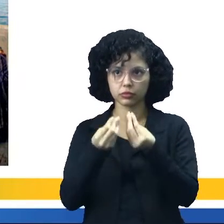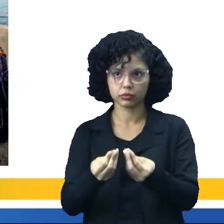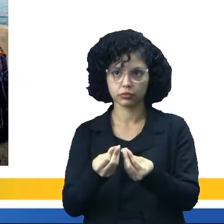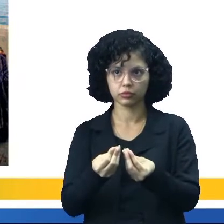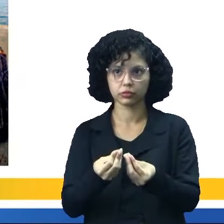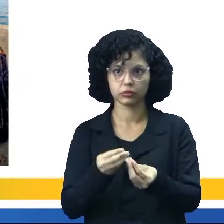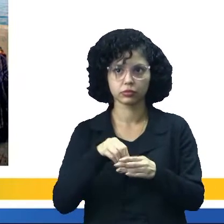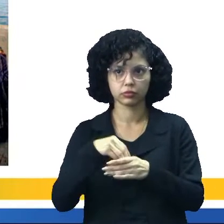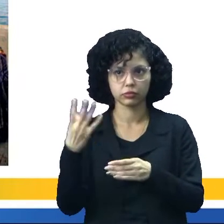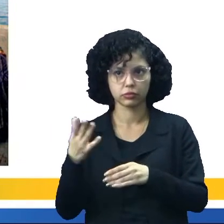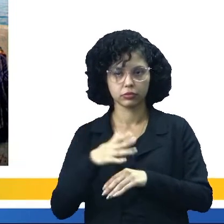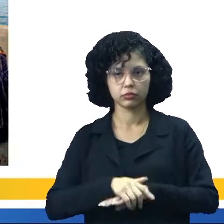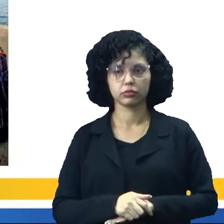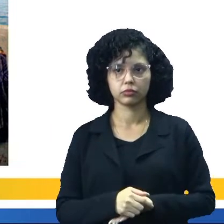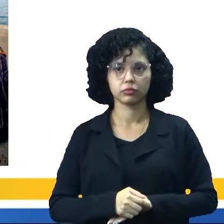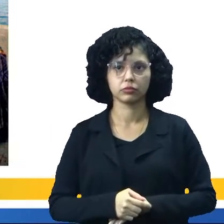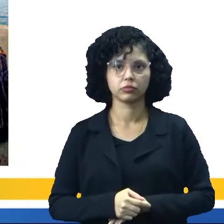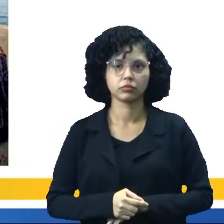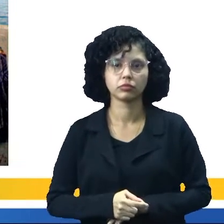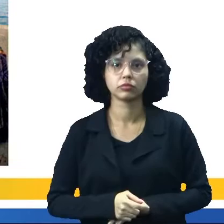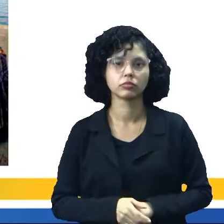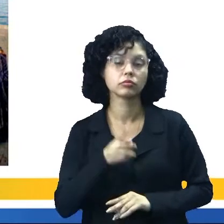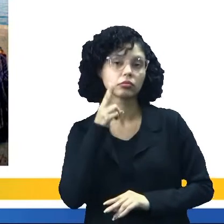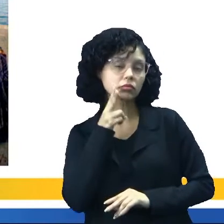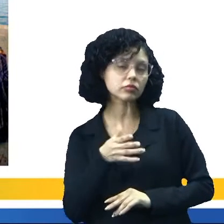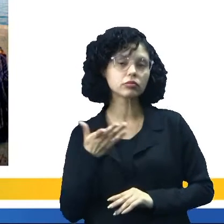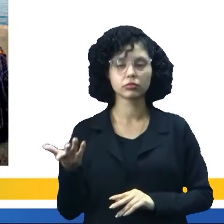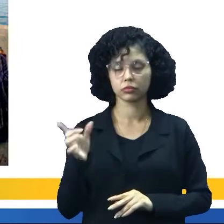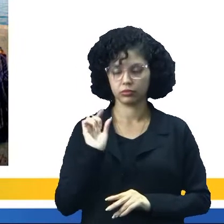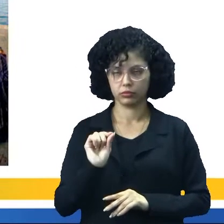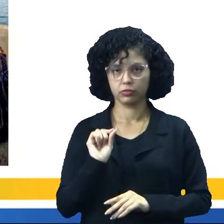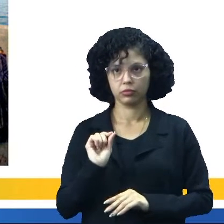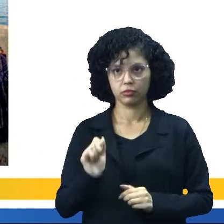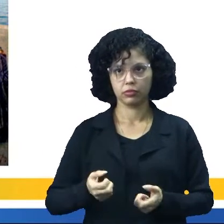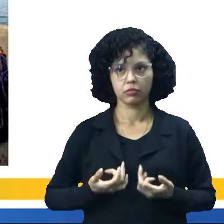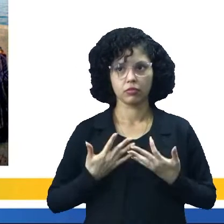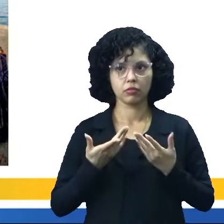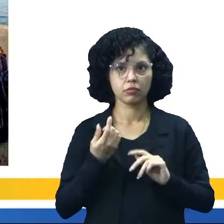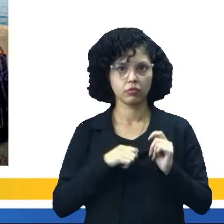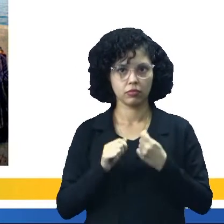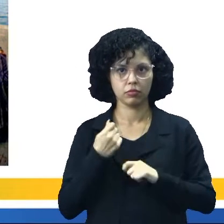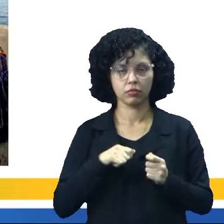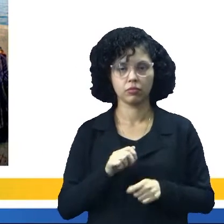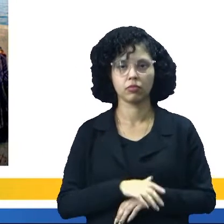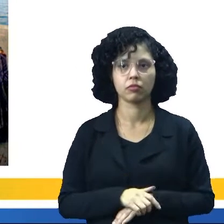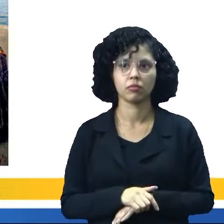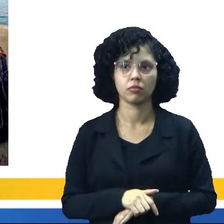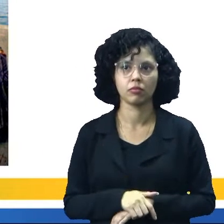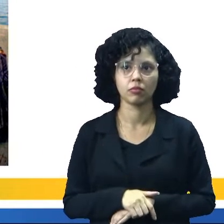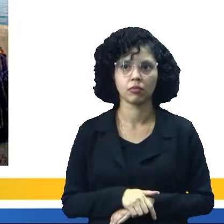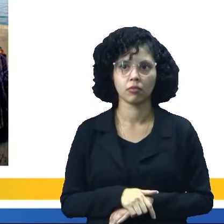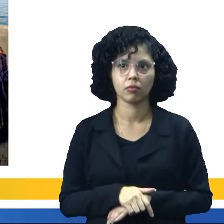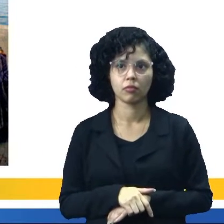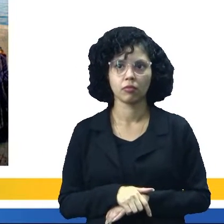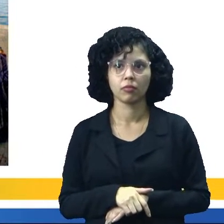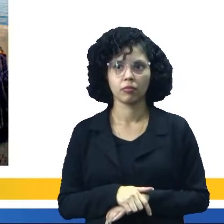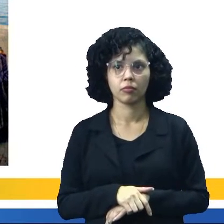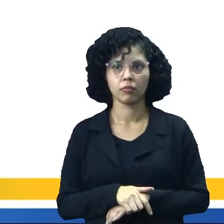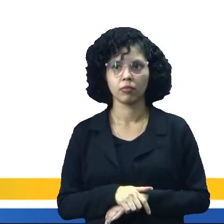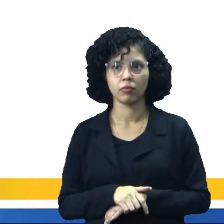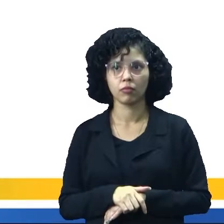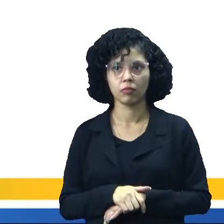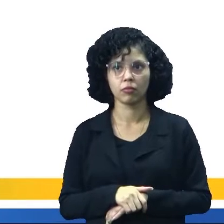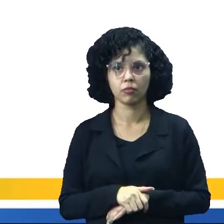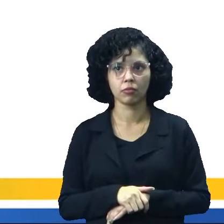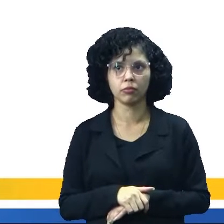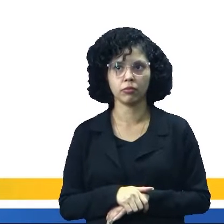do exterior. Então, mais uma vez, a gente tem aqui motivação econômica.